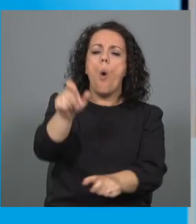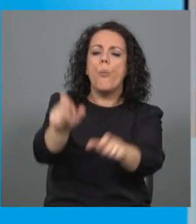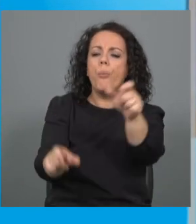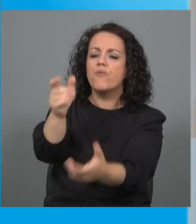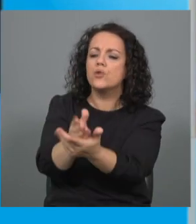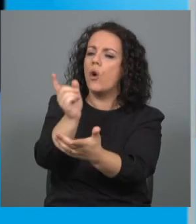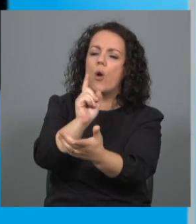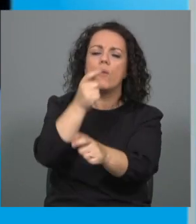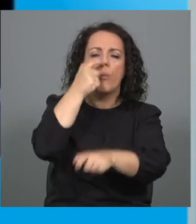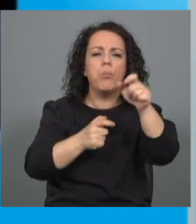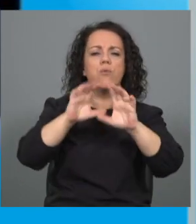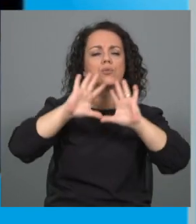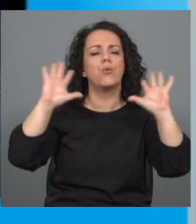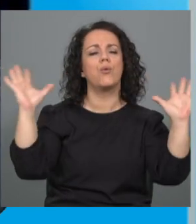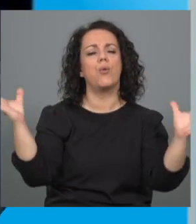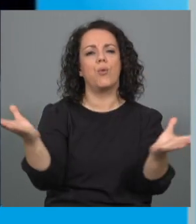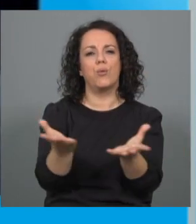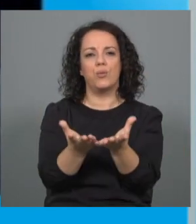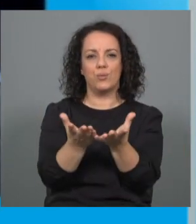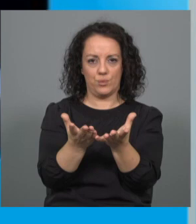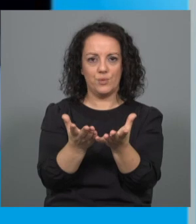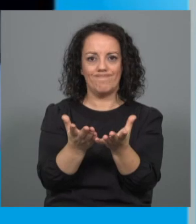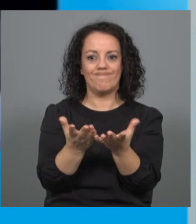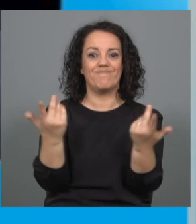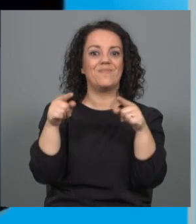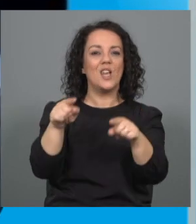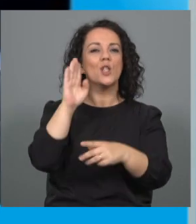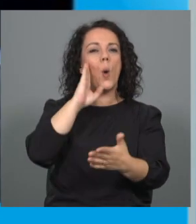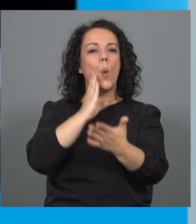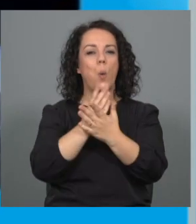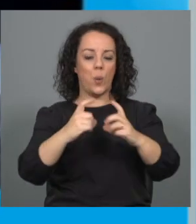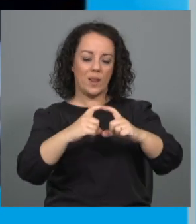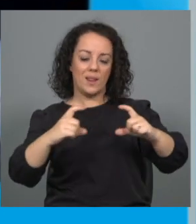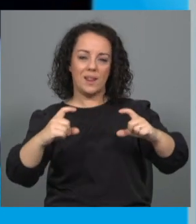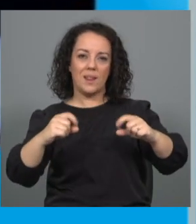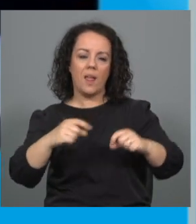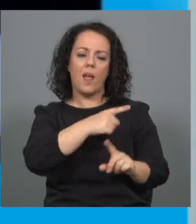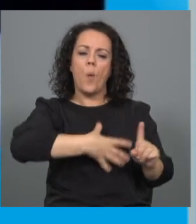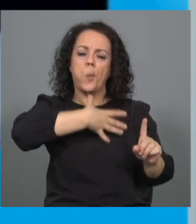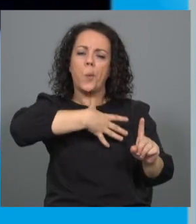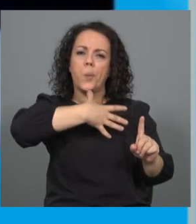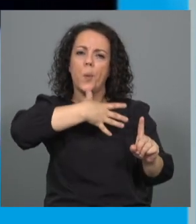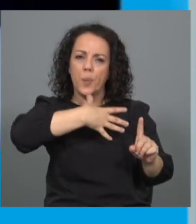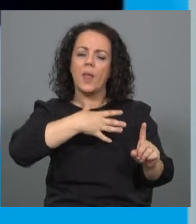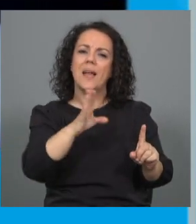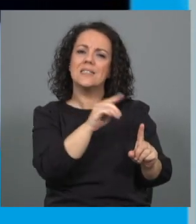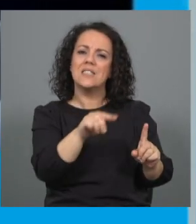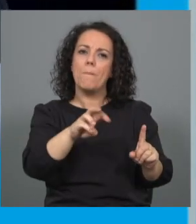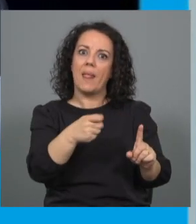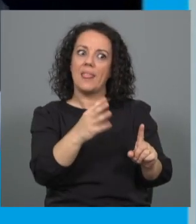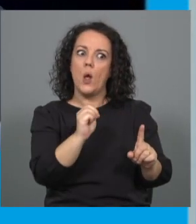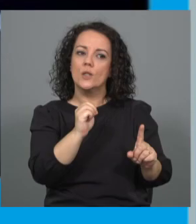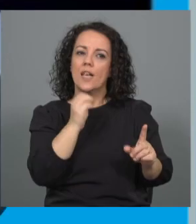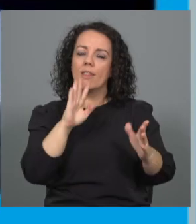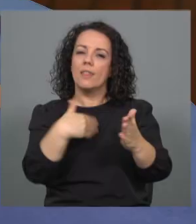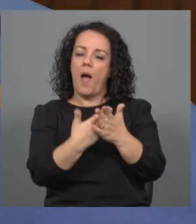a todos os povos. E, portanto, eu creio que aquele último versículo do Evangelho de São Mateus é disso paradigmático, não é? Ir por todo